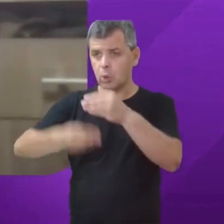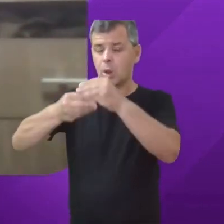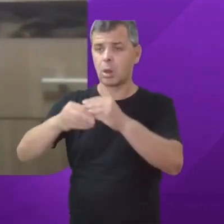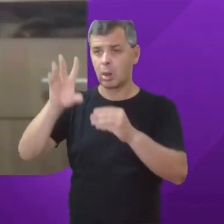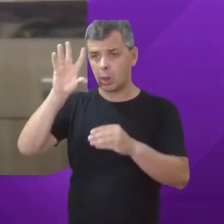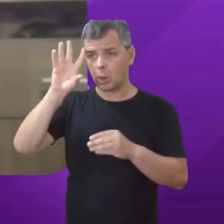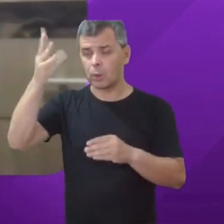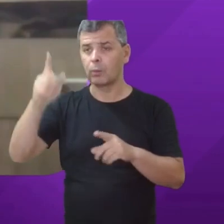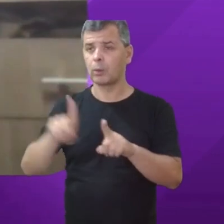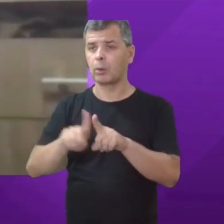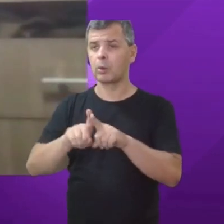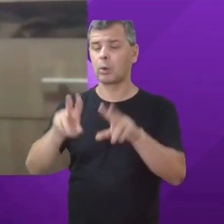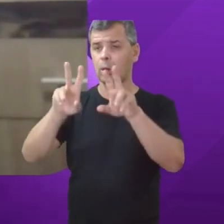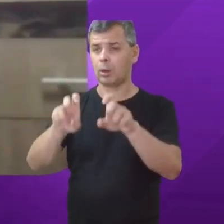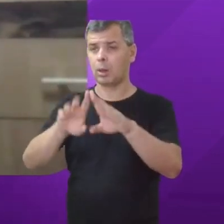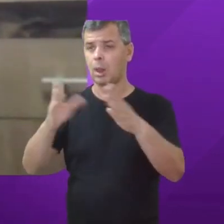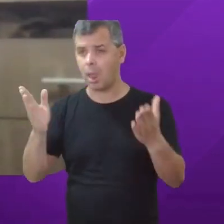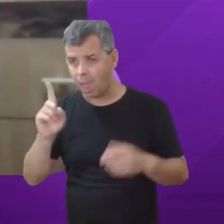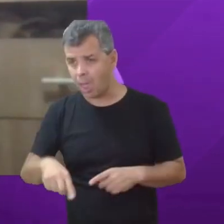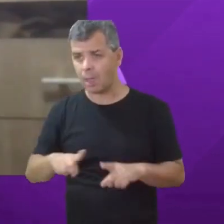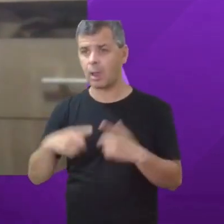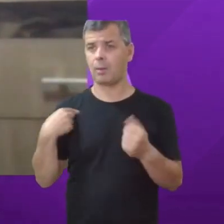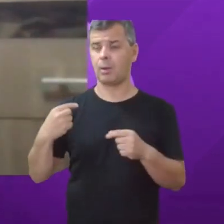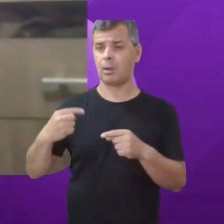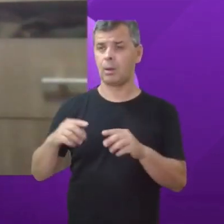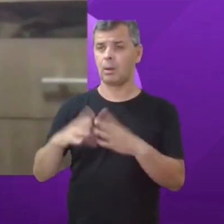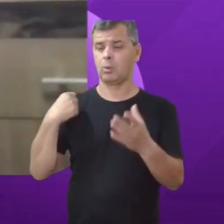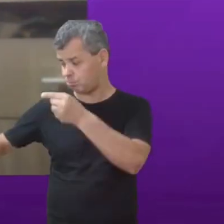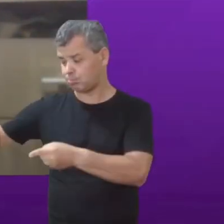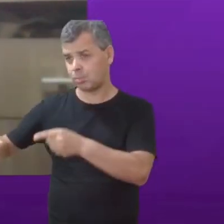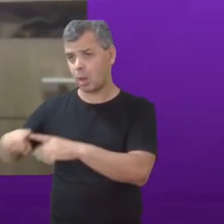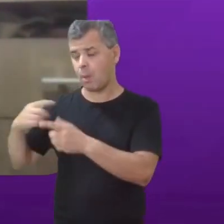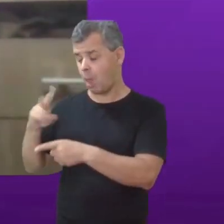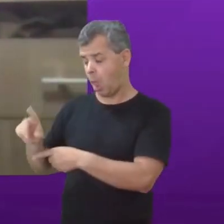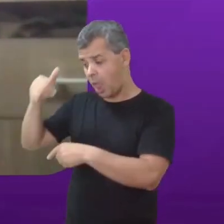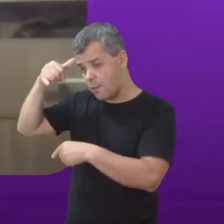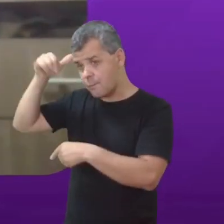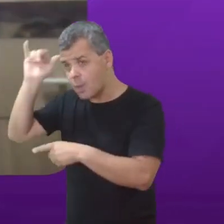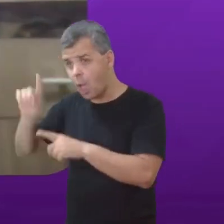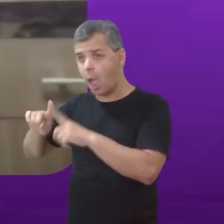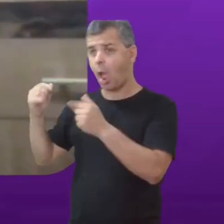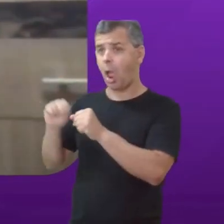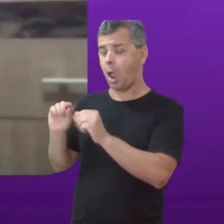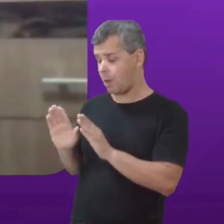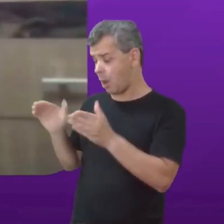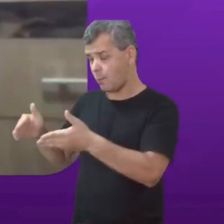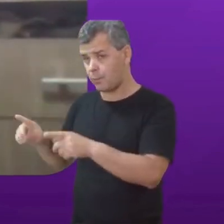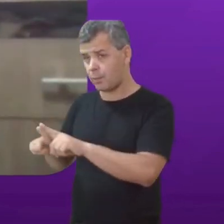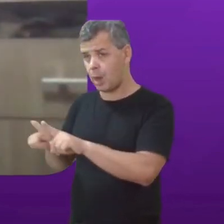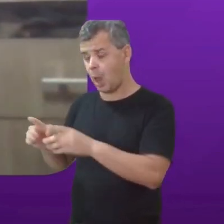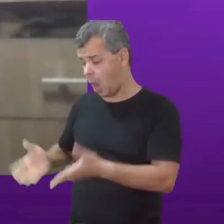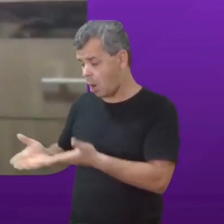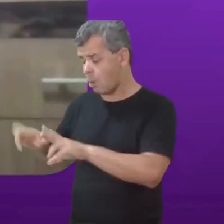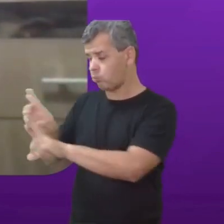decisões. E nosso assunto hoje, especificamente, nas decisões sobre segurança pública. Então, o objetivo dessa outra perspectiva é promover